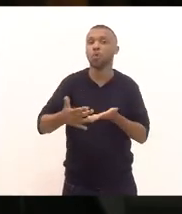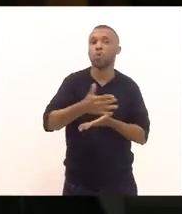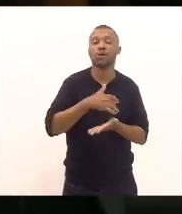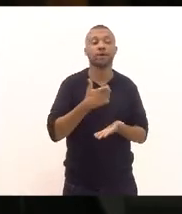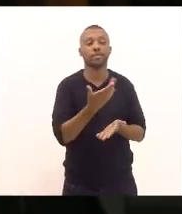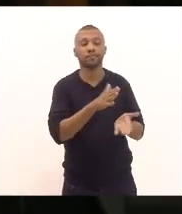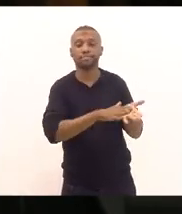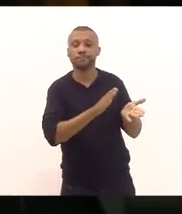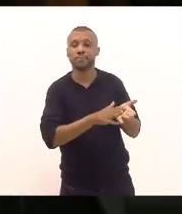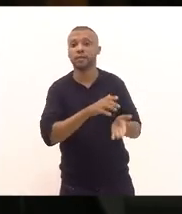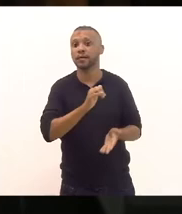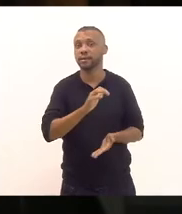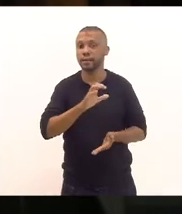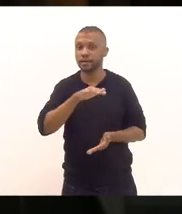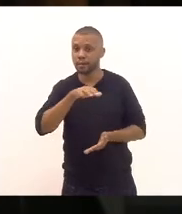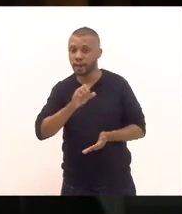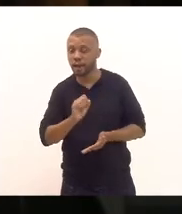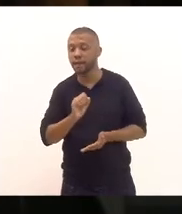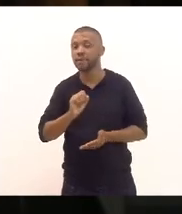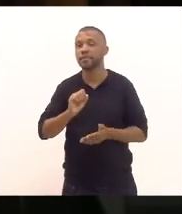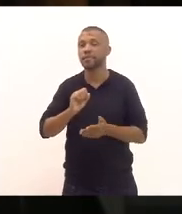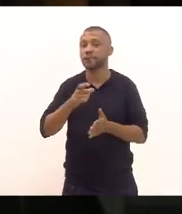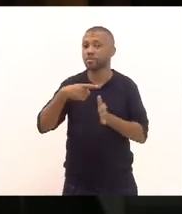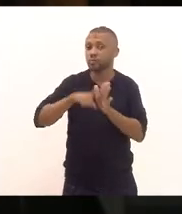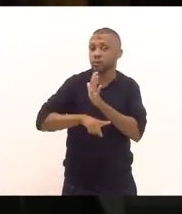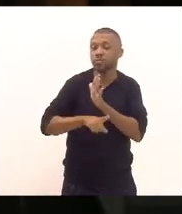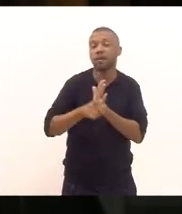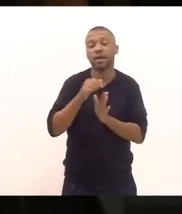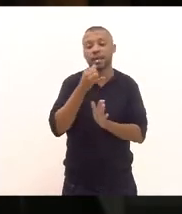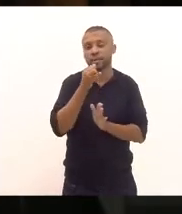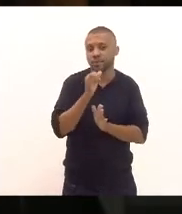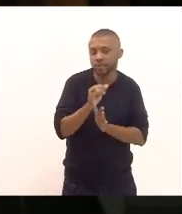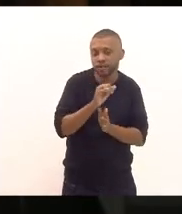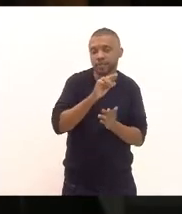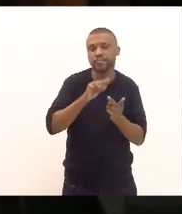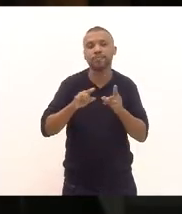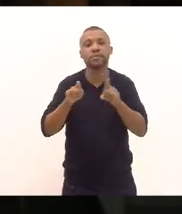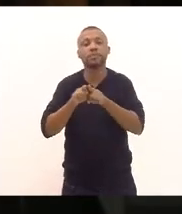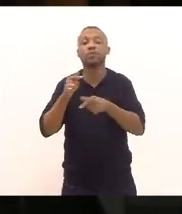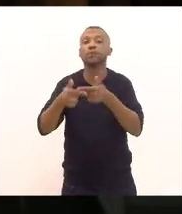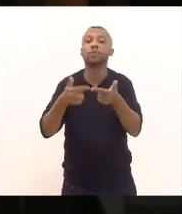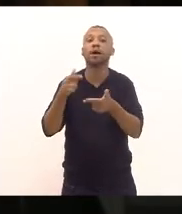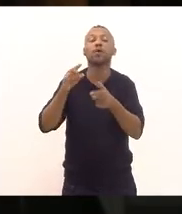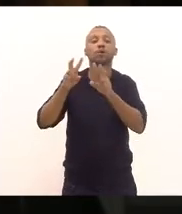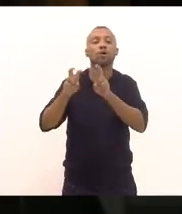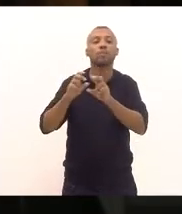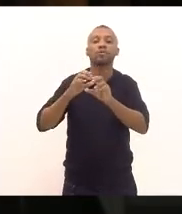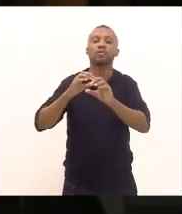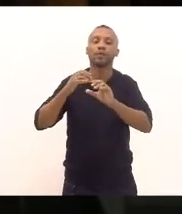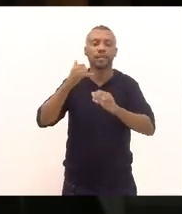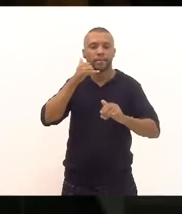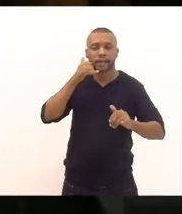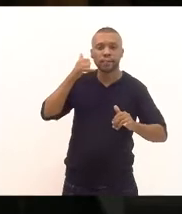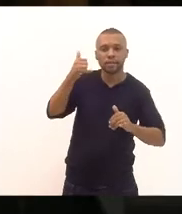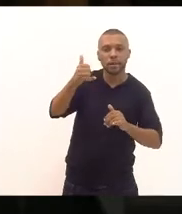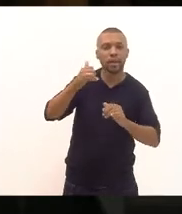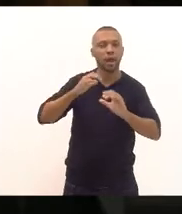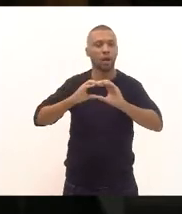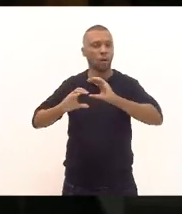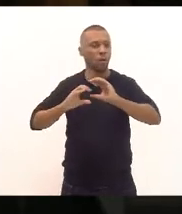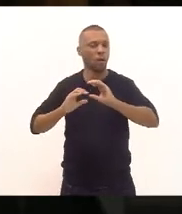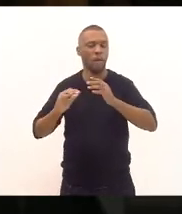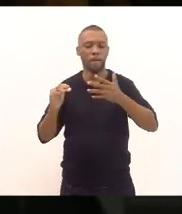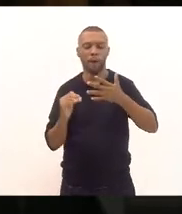ICMS sobre energia elétrica e sobre serviços de telecomunicação sobre o